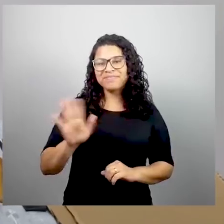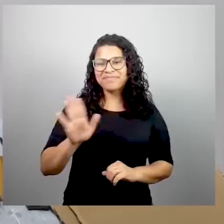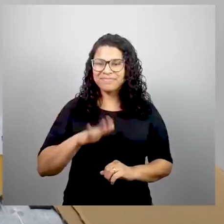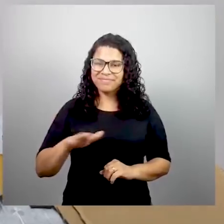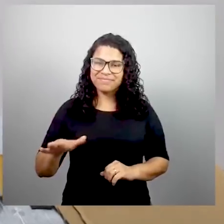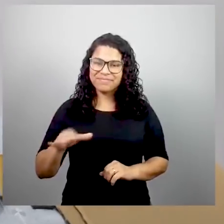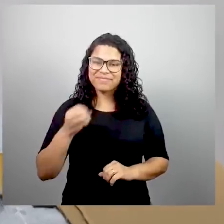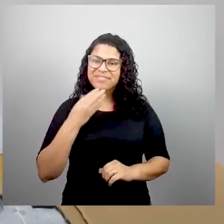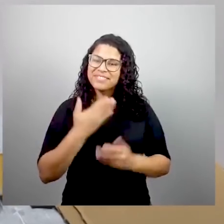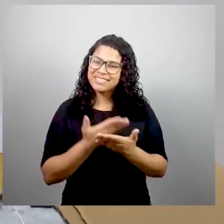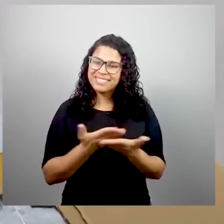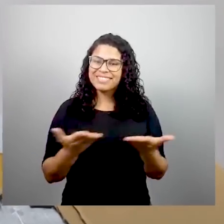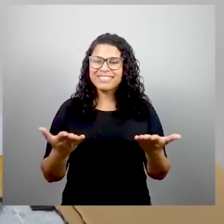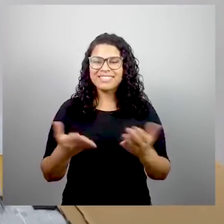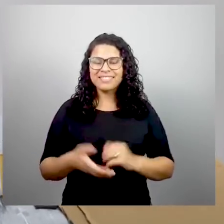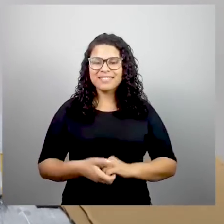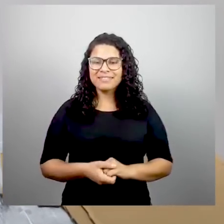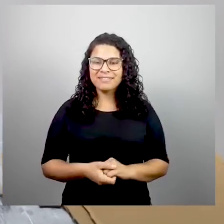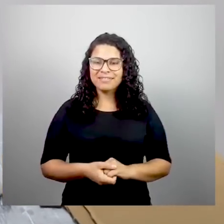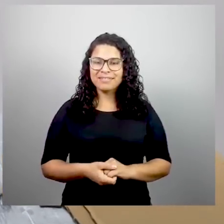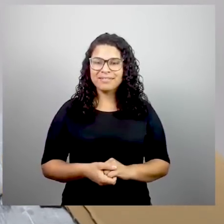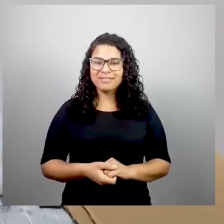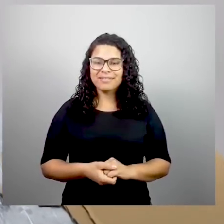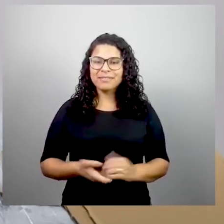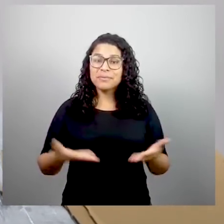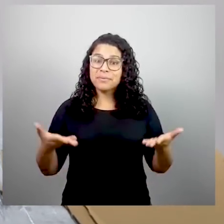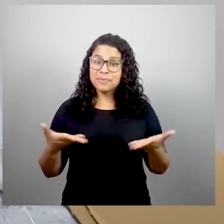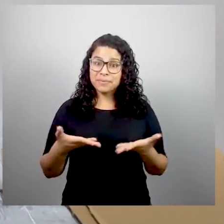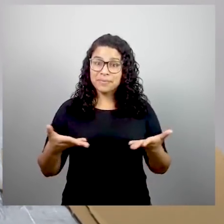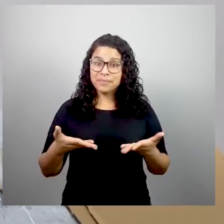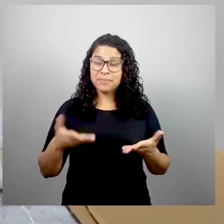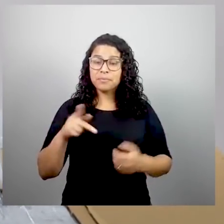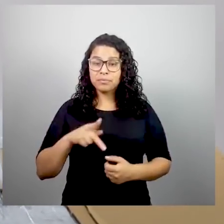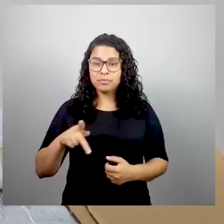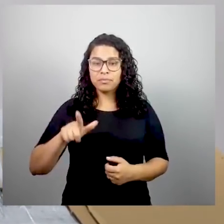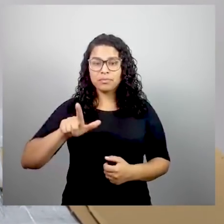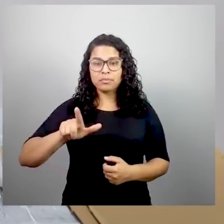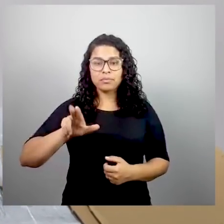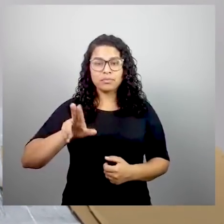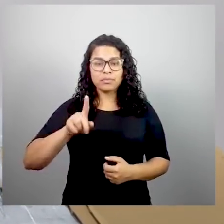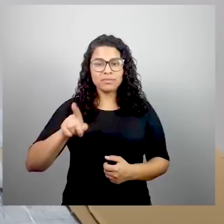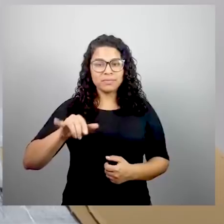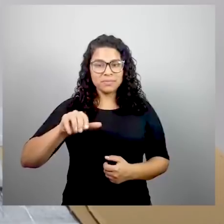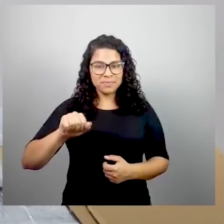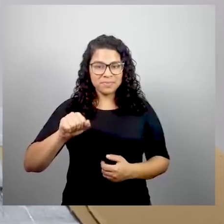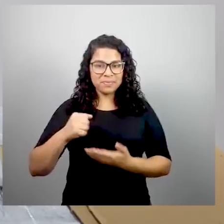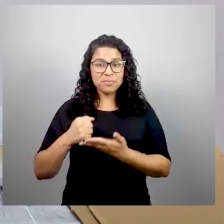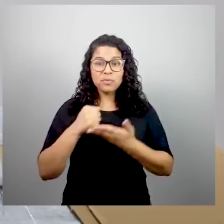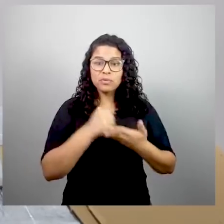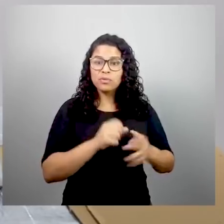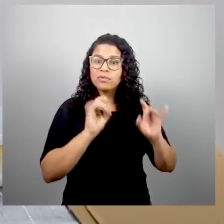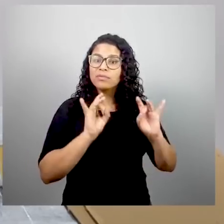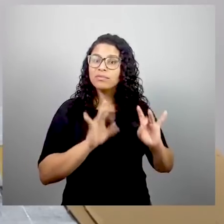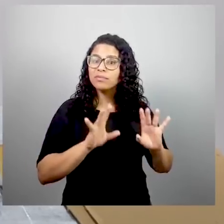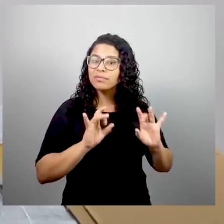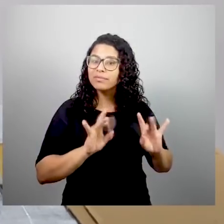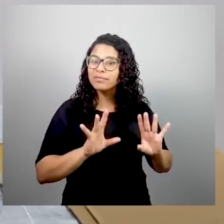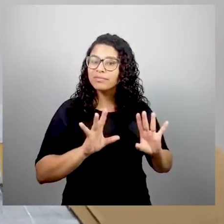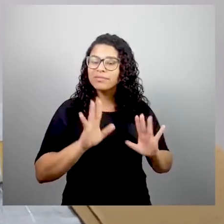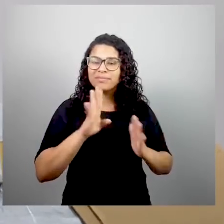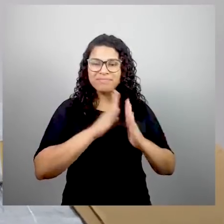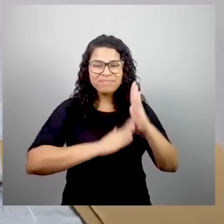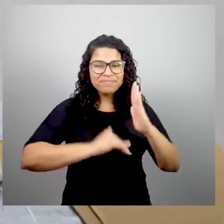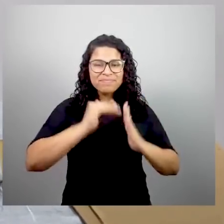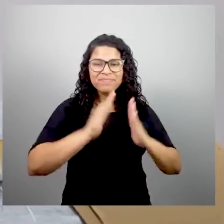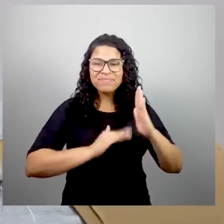Oi crianças, tudo bem com vocês? Hoje a Proluzia veio aqui ensinar para vocês uma técnica de pintura